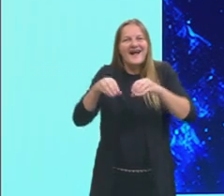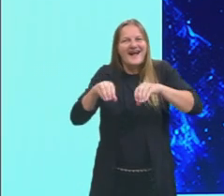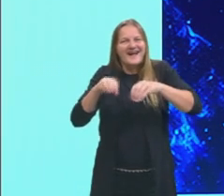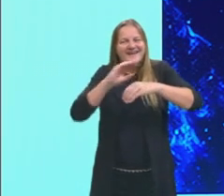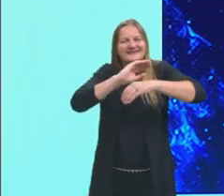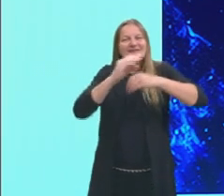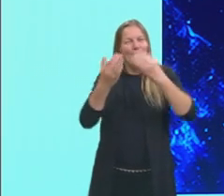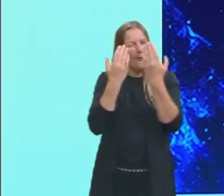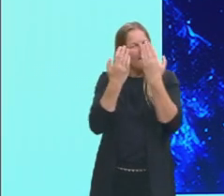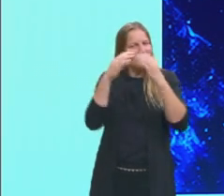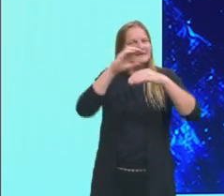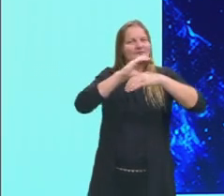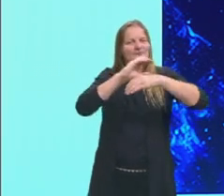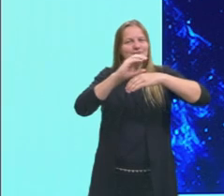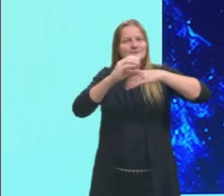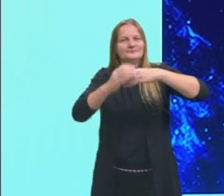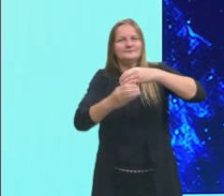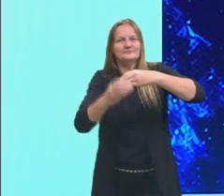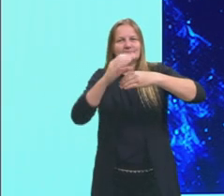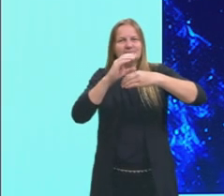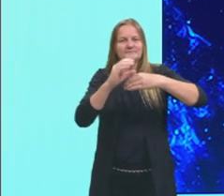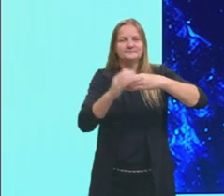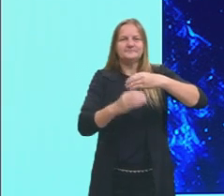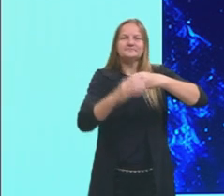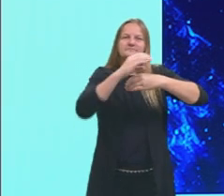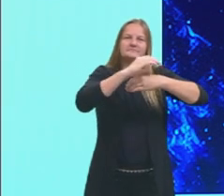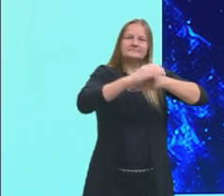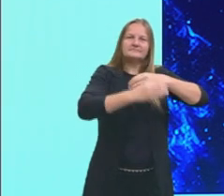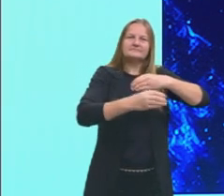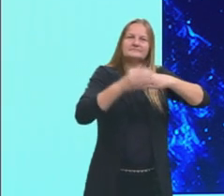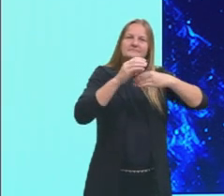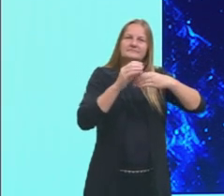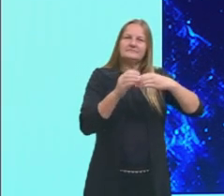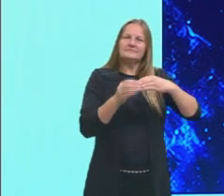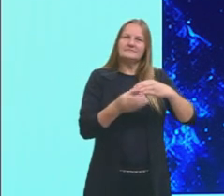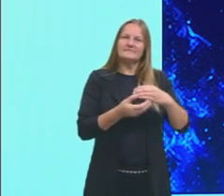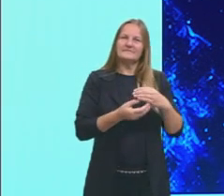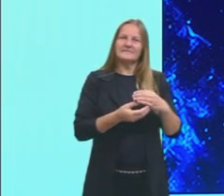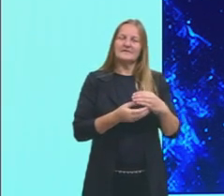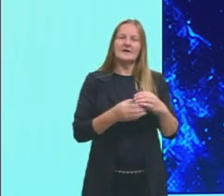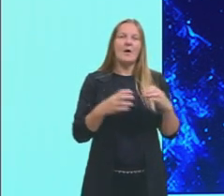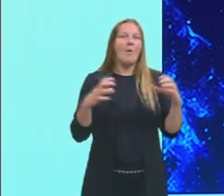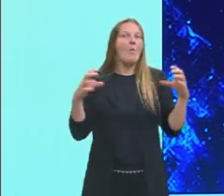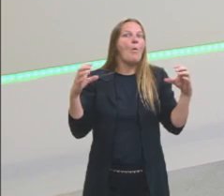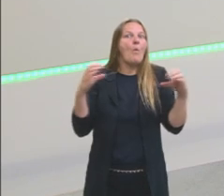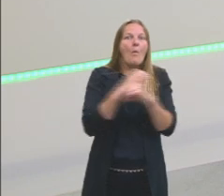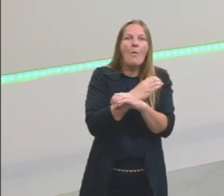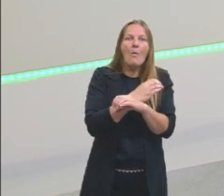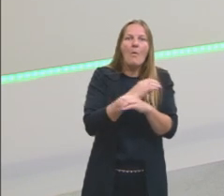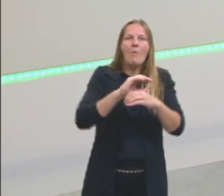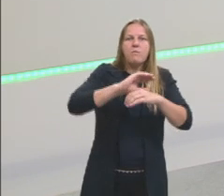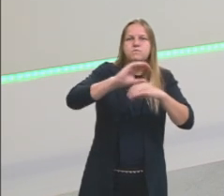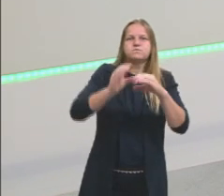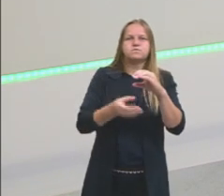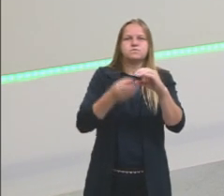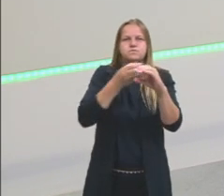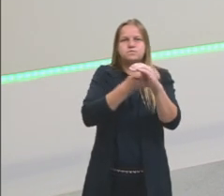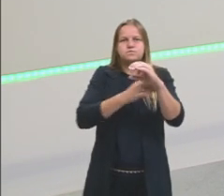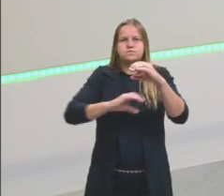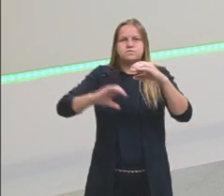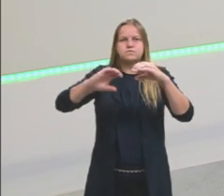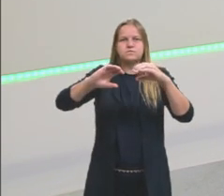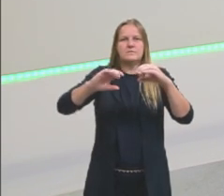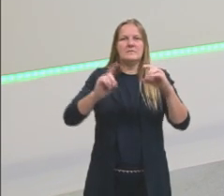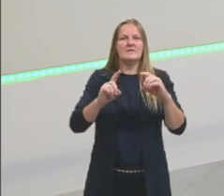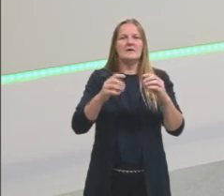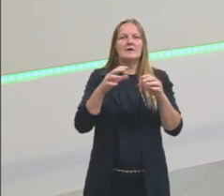é a crusta né que fica ali ela não é compra a inteligência que nem do nosso querido ouvindo